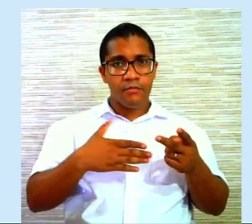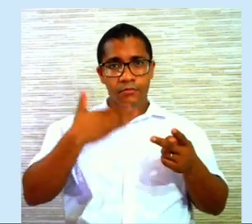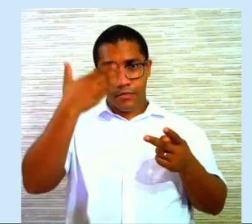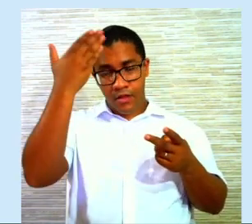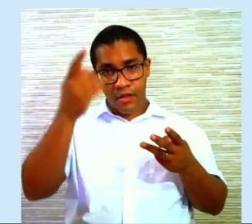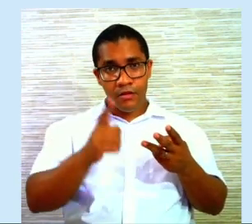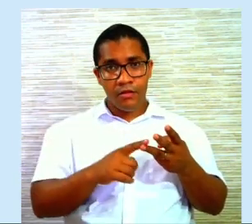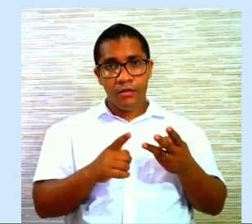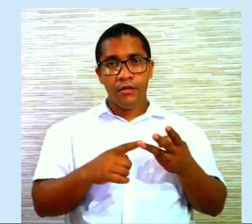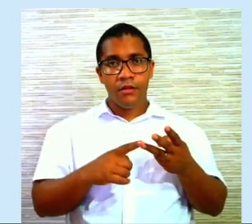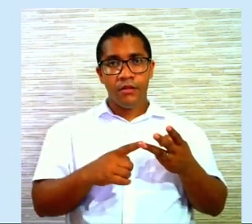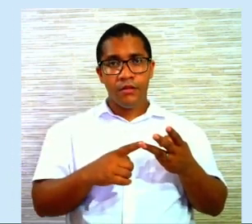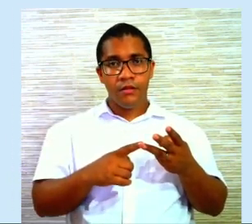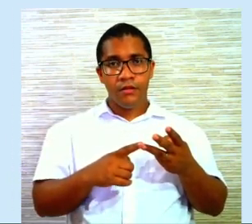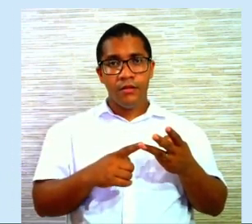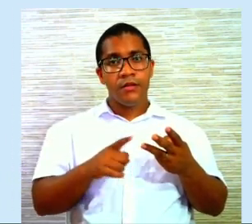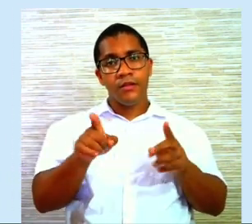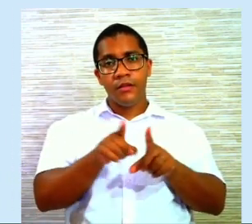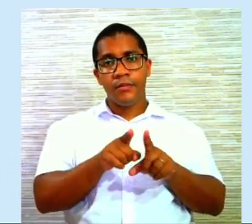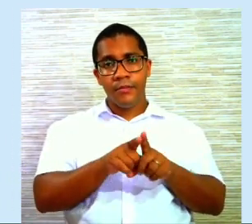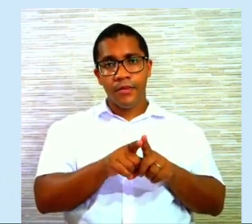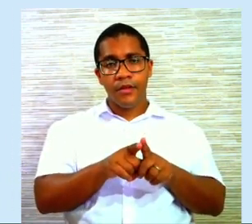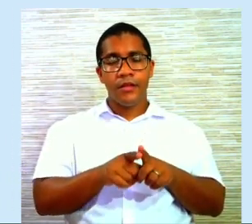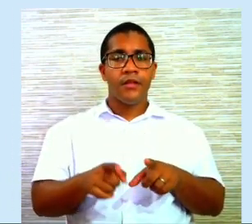portugueses, né? Mas vamos lá.